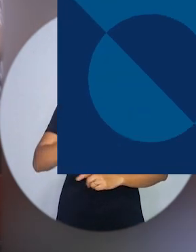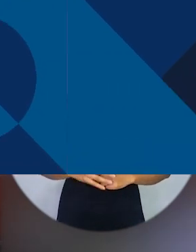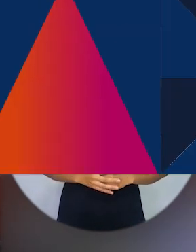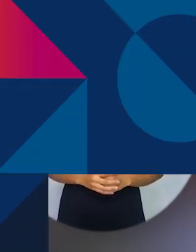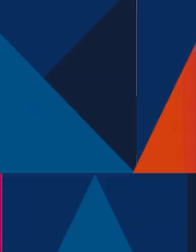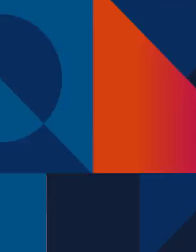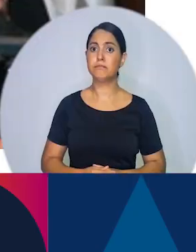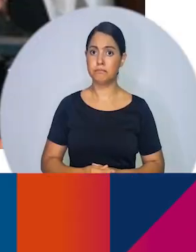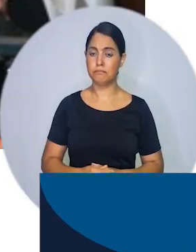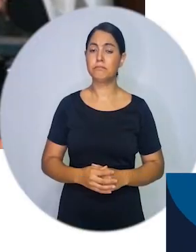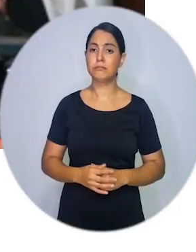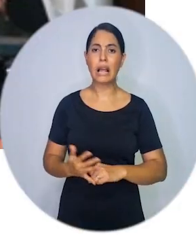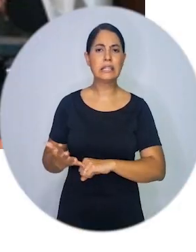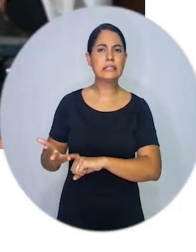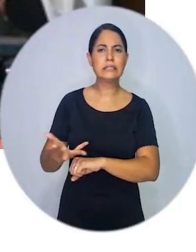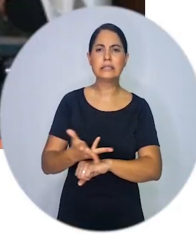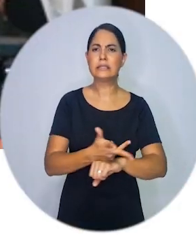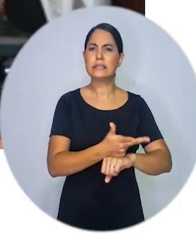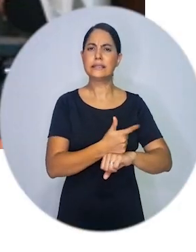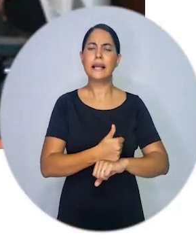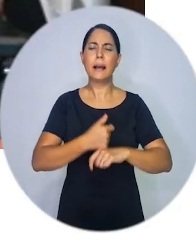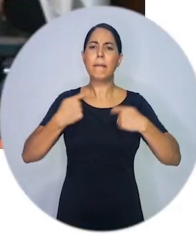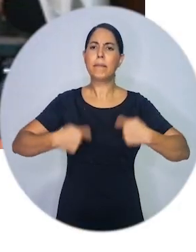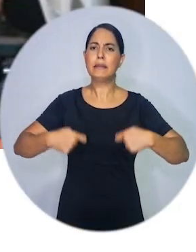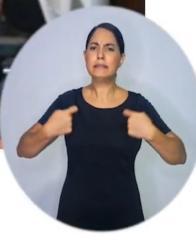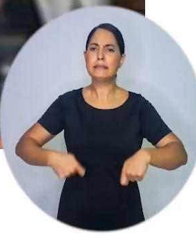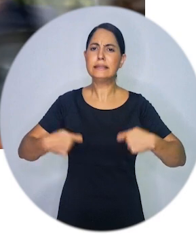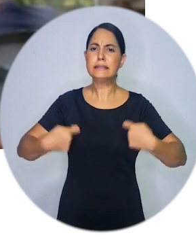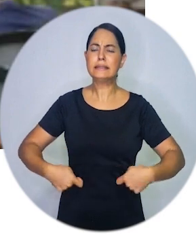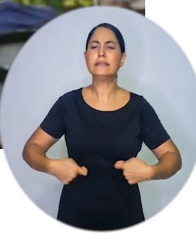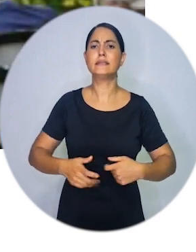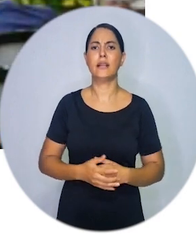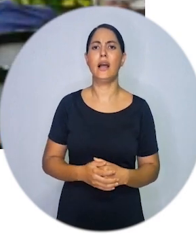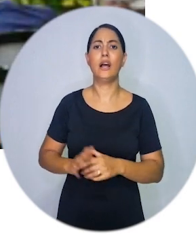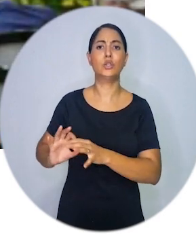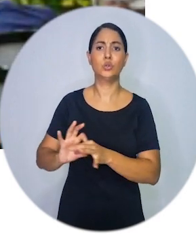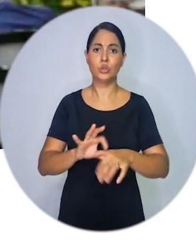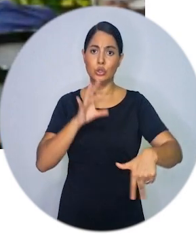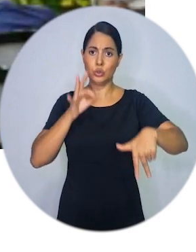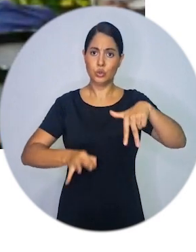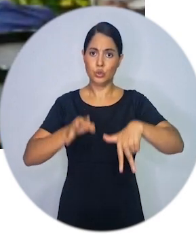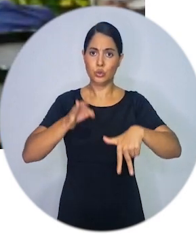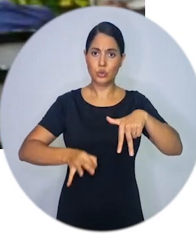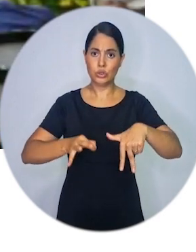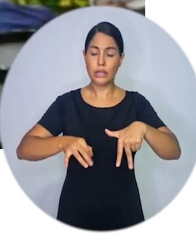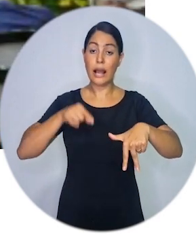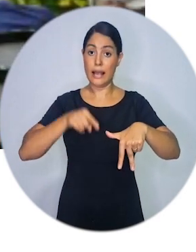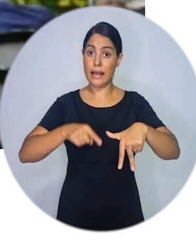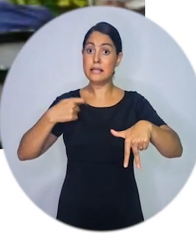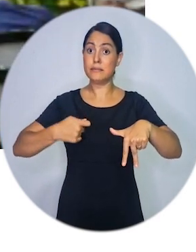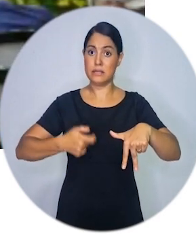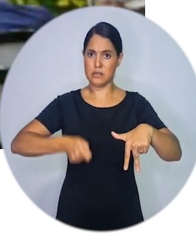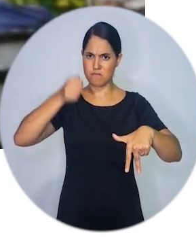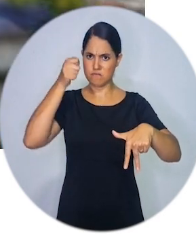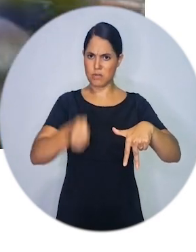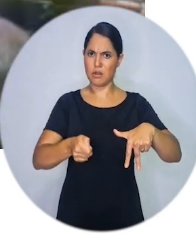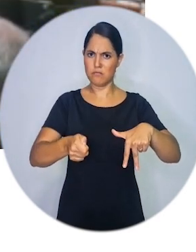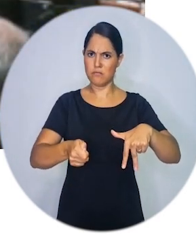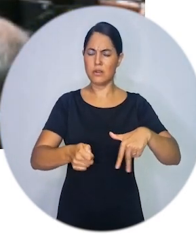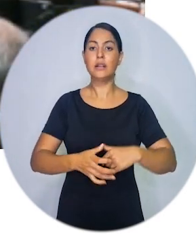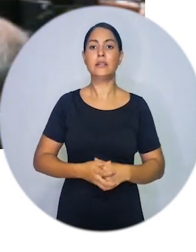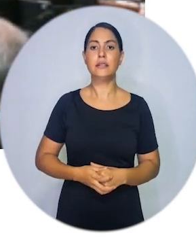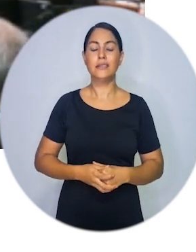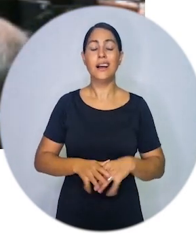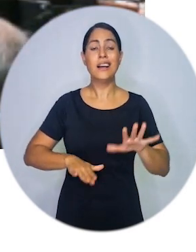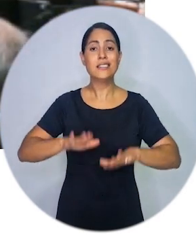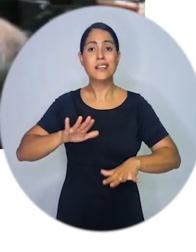direitos sociais. A natureza peculiar das demandas exige dos magistrados federais firmeza em suas